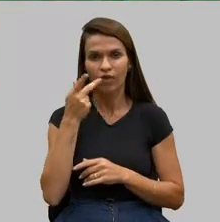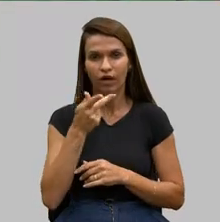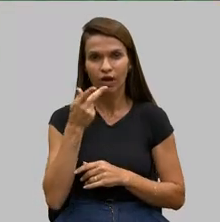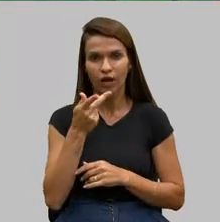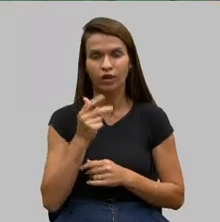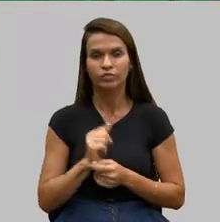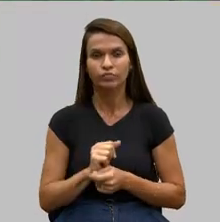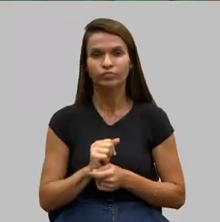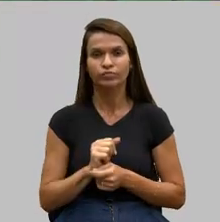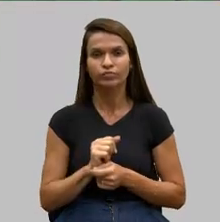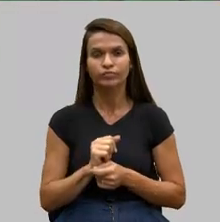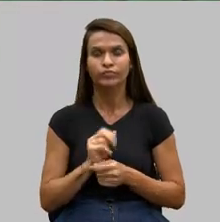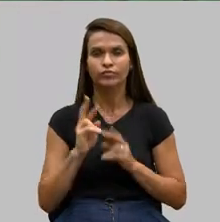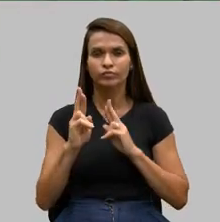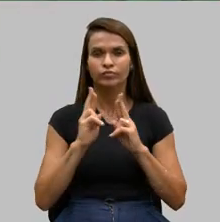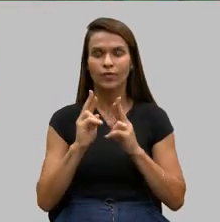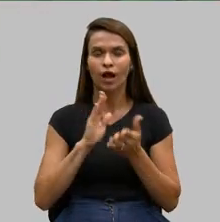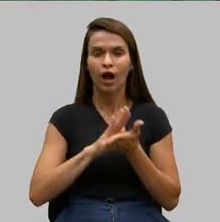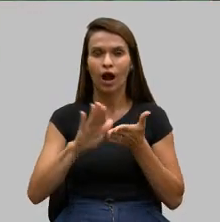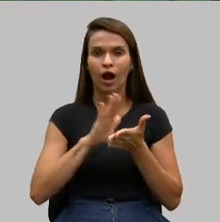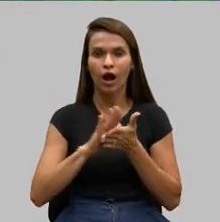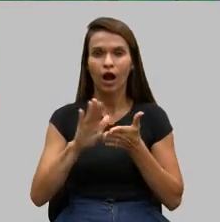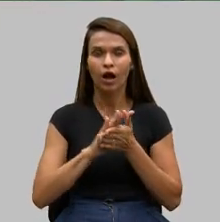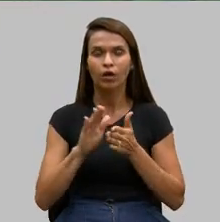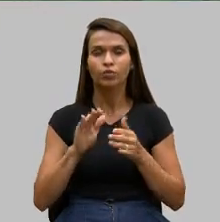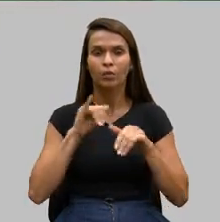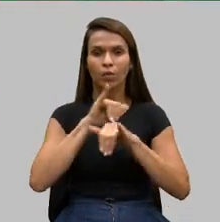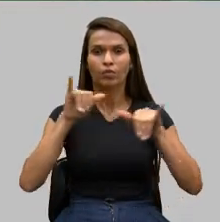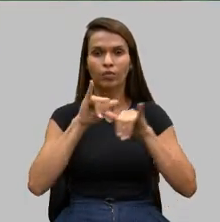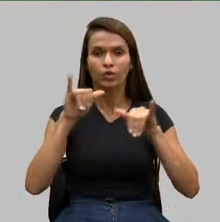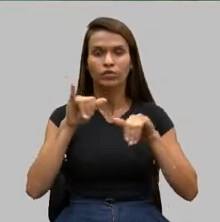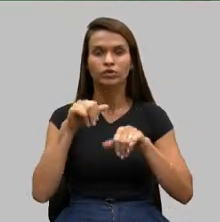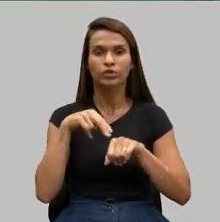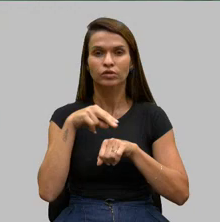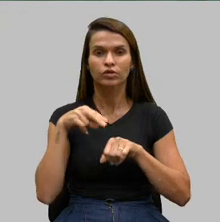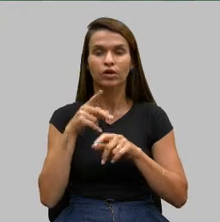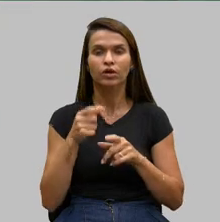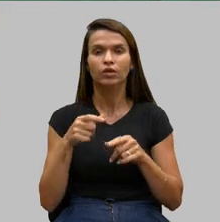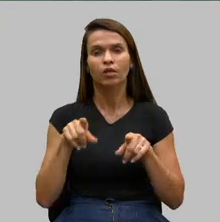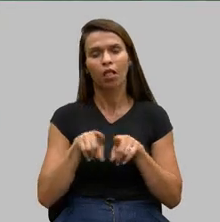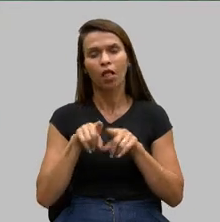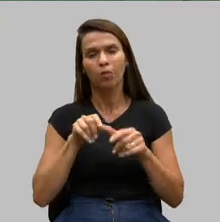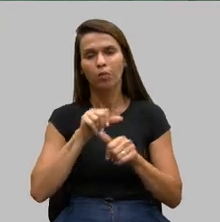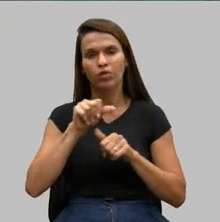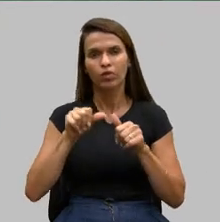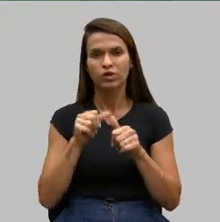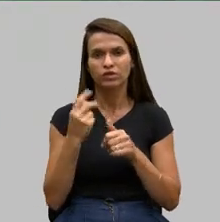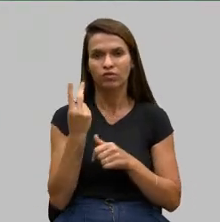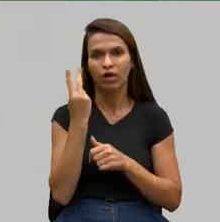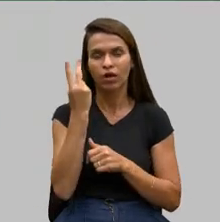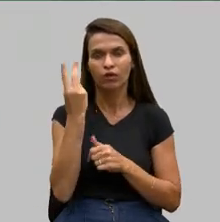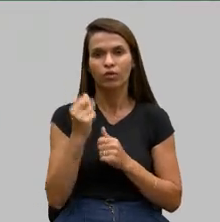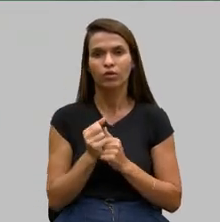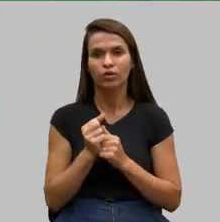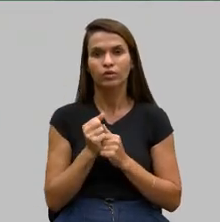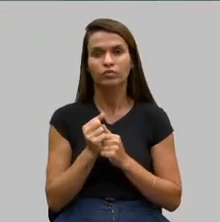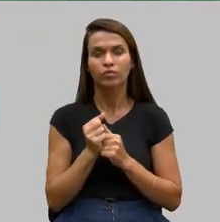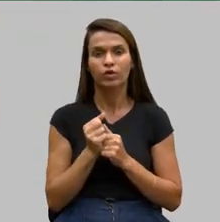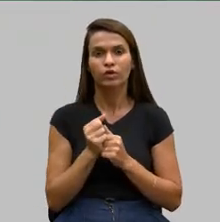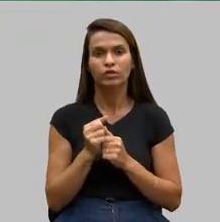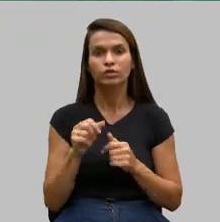relacionadas ao gasto com publicidade institucional e se há previsão de mudança desse valor com adesão estado de regime de